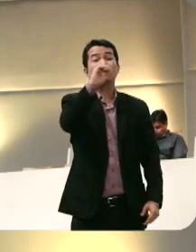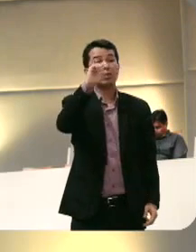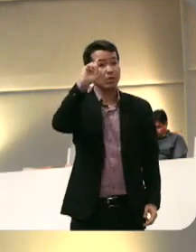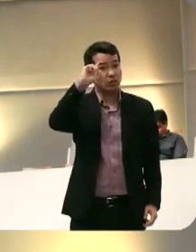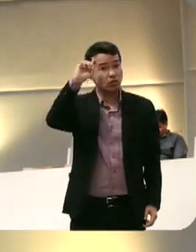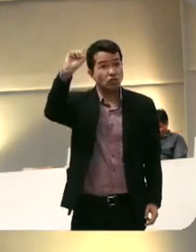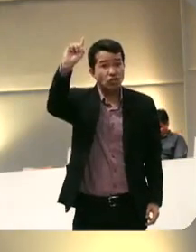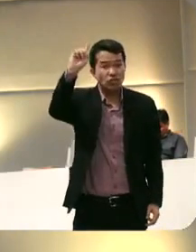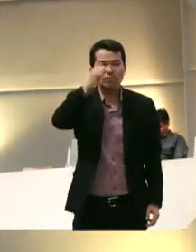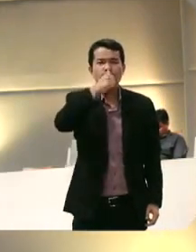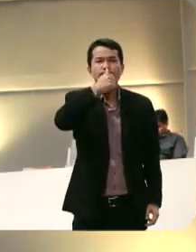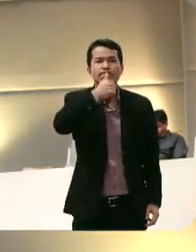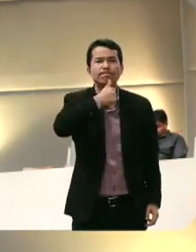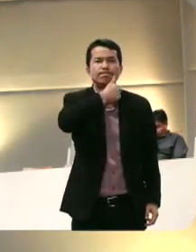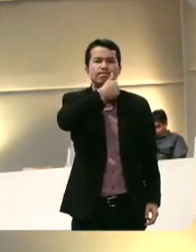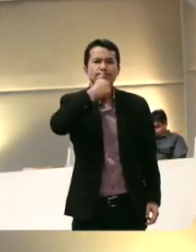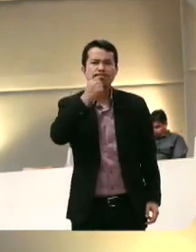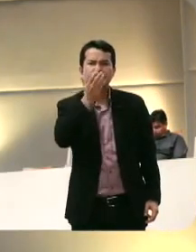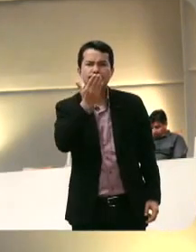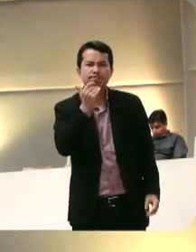Mas depois que o povo aprendeu a orar,